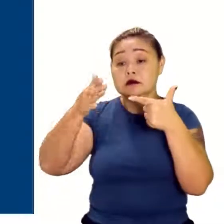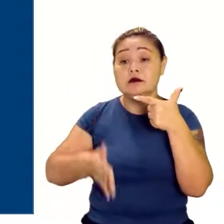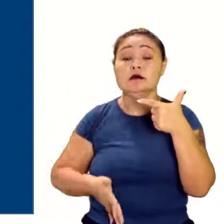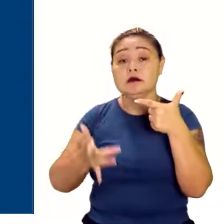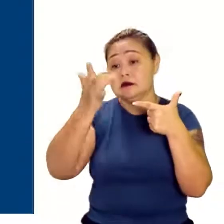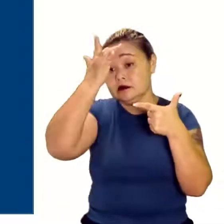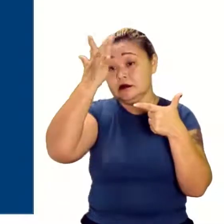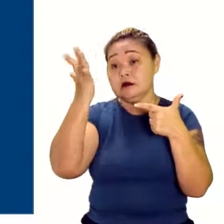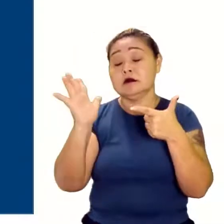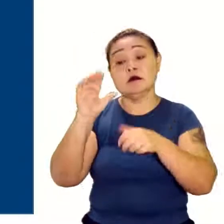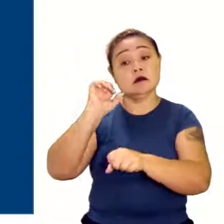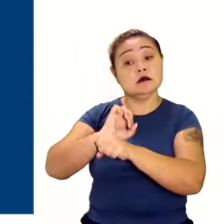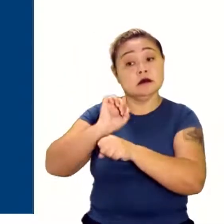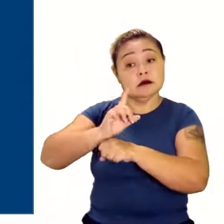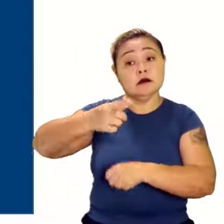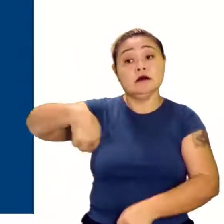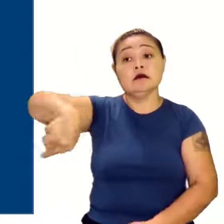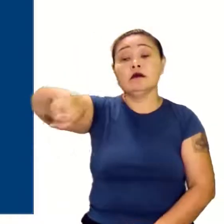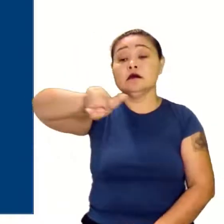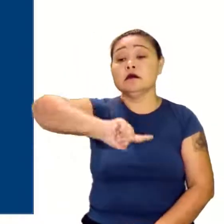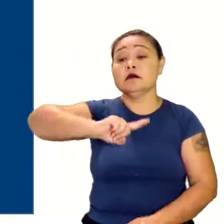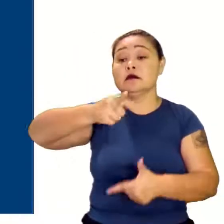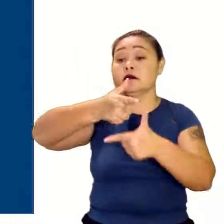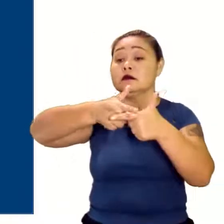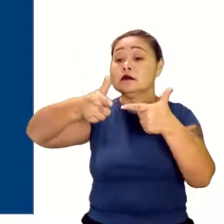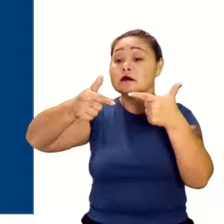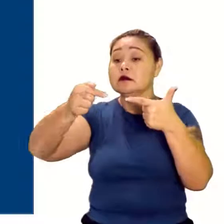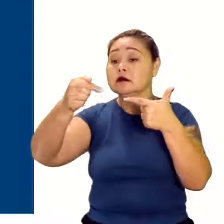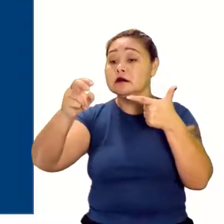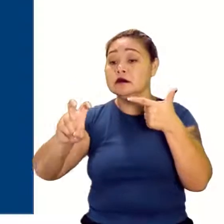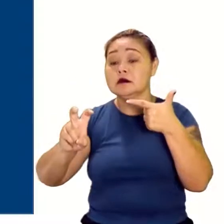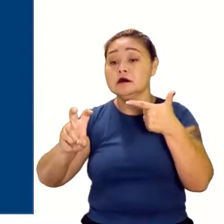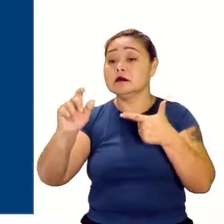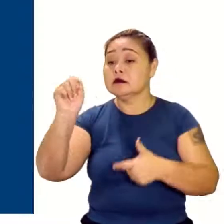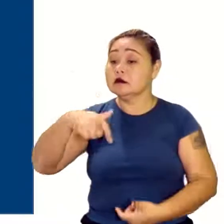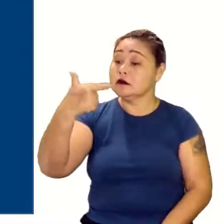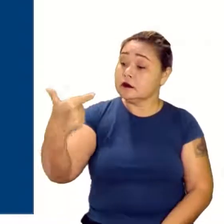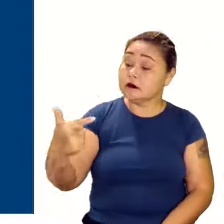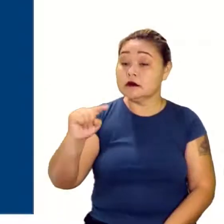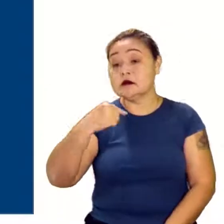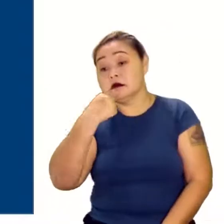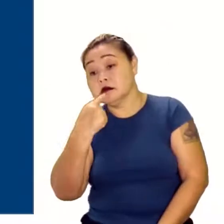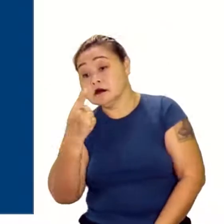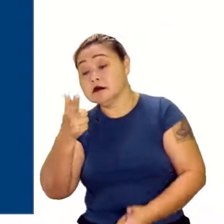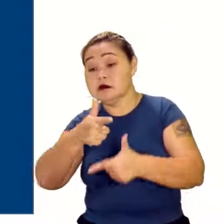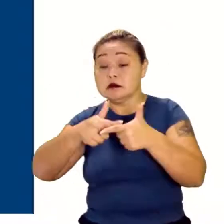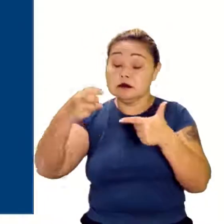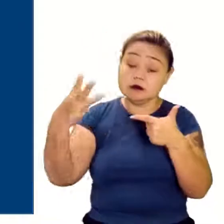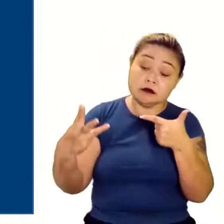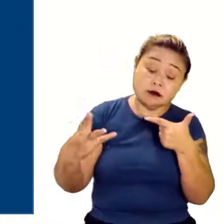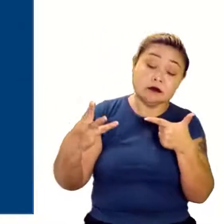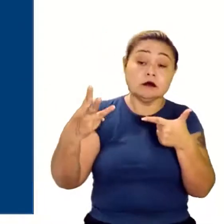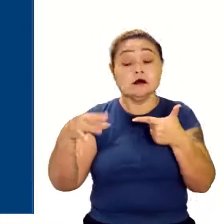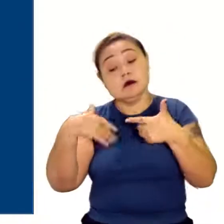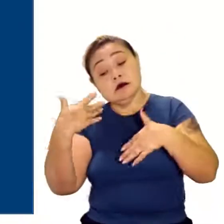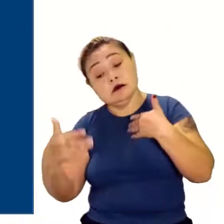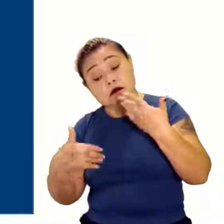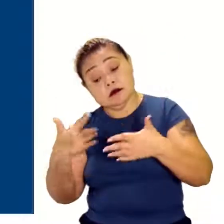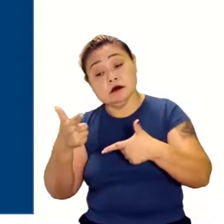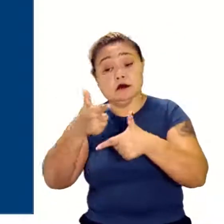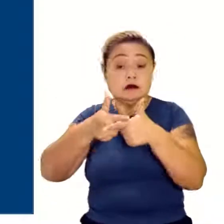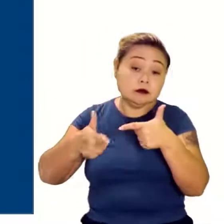Melhor fatorar. Vamos esperar um pouquinho. Vamos lá, fatorem aí o 75, dá por 2, não dá, divide, dá por 3, e aí